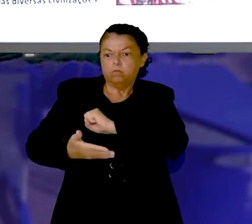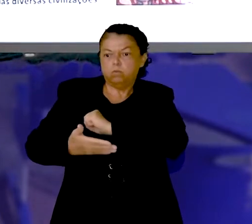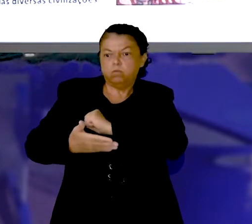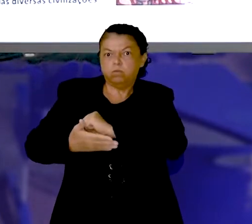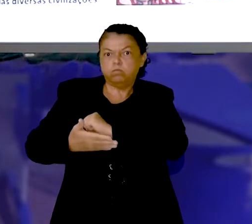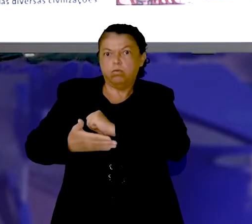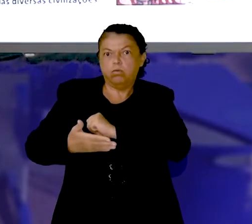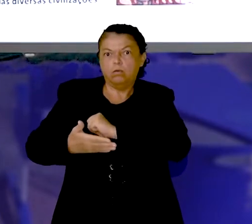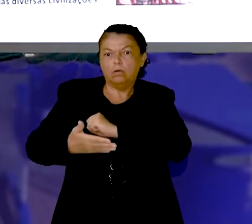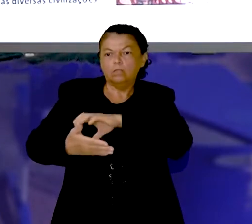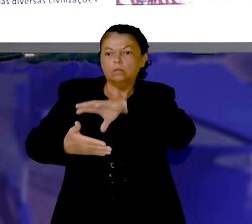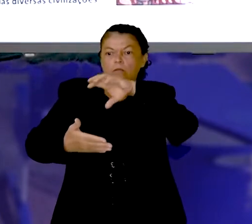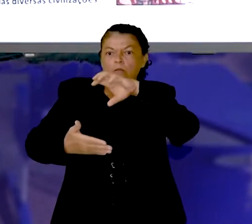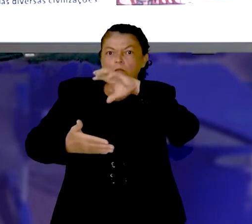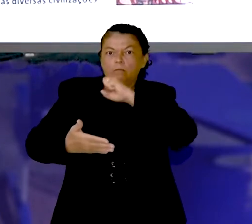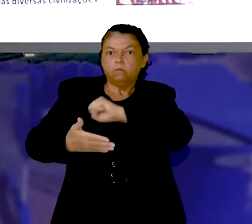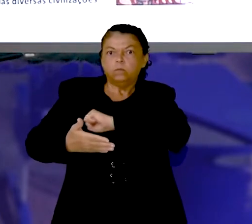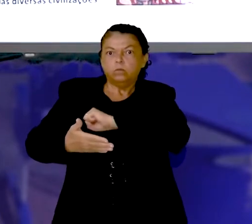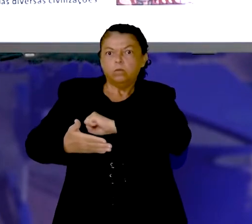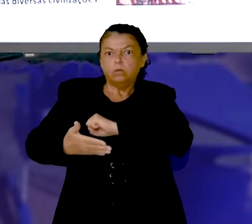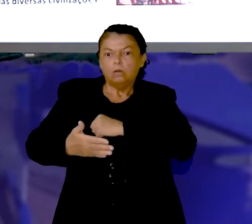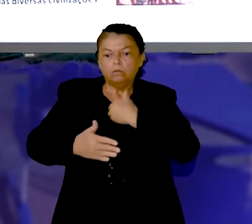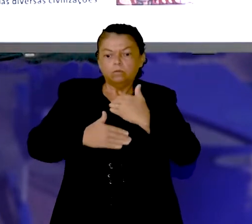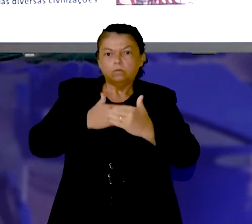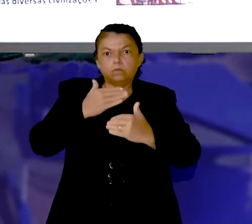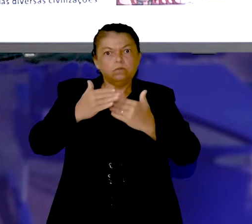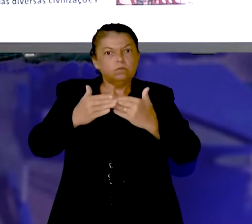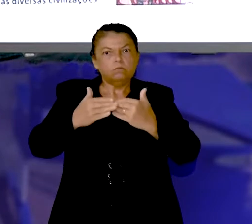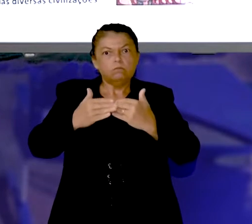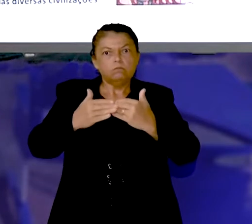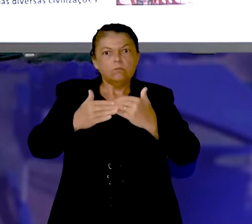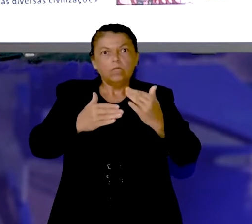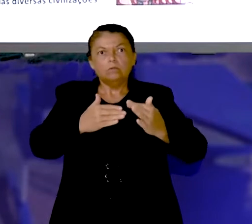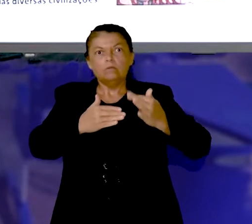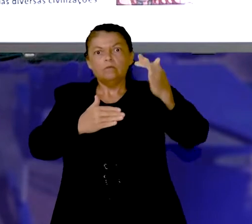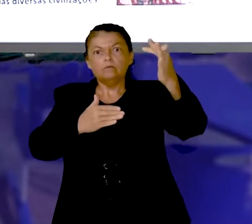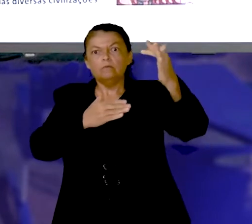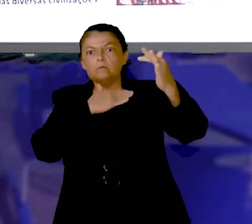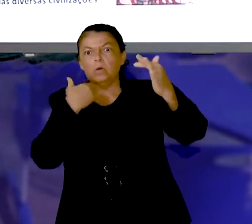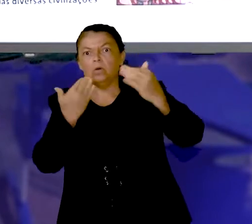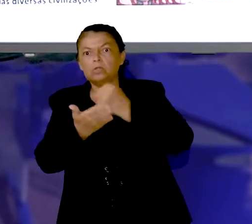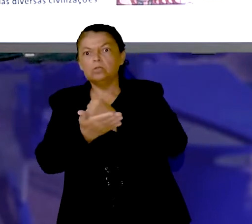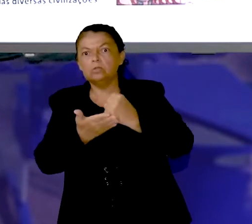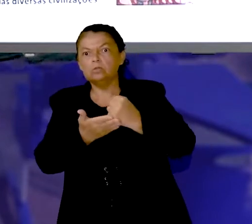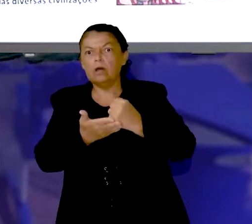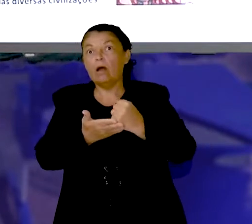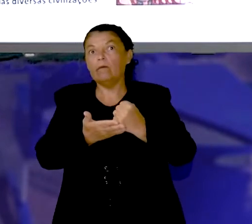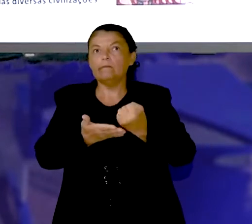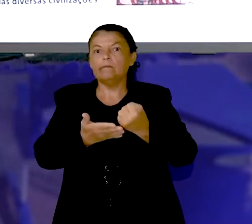para poder fazer com que o morto ele vivesse bem no outro lado, né? Na